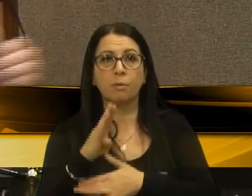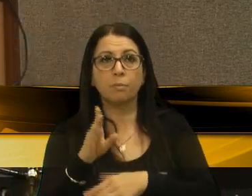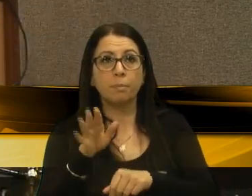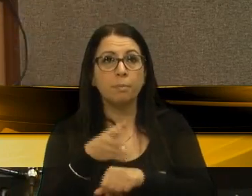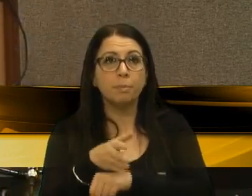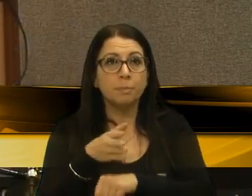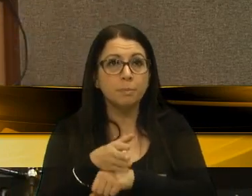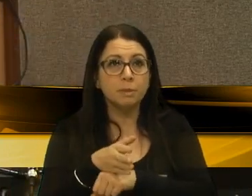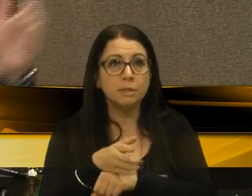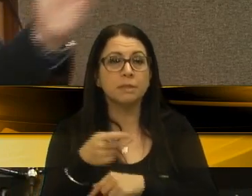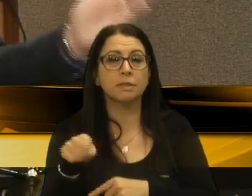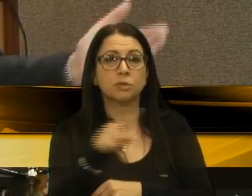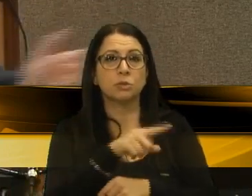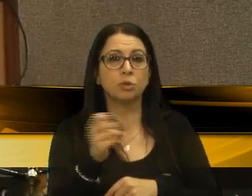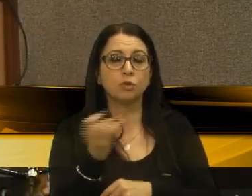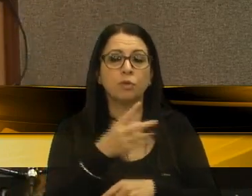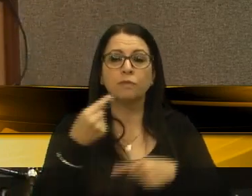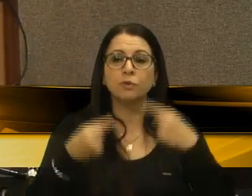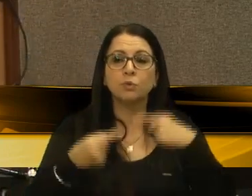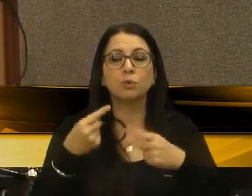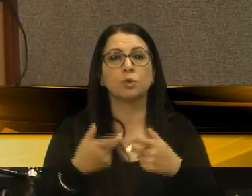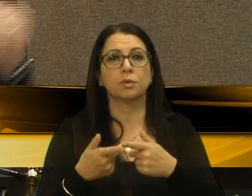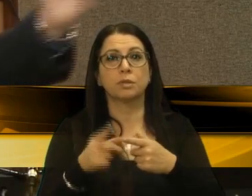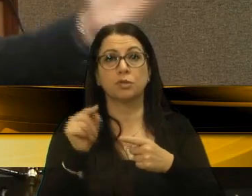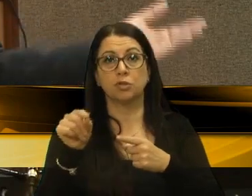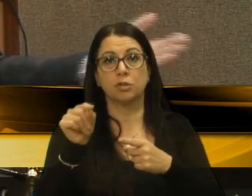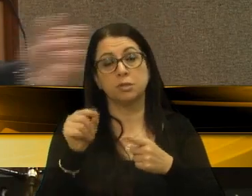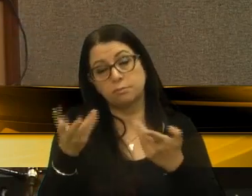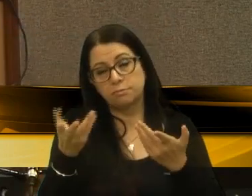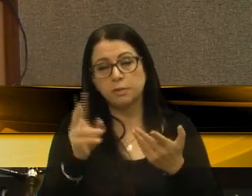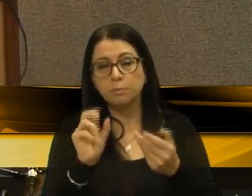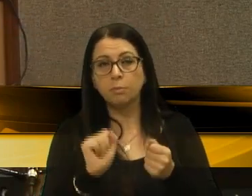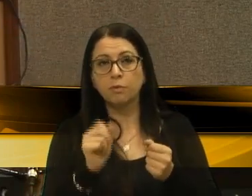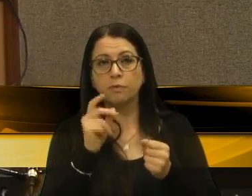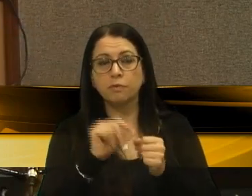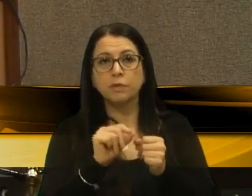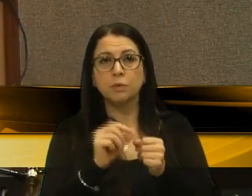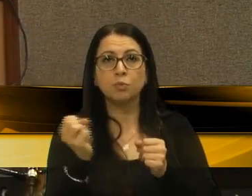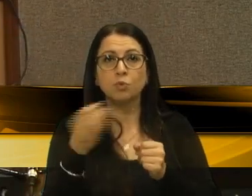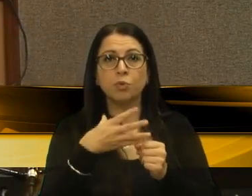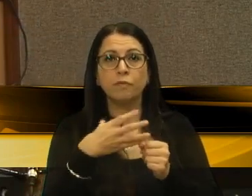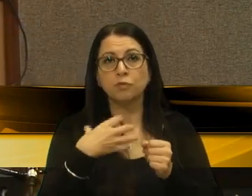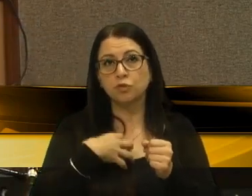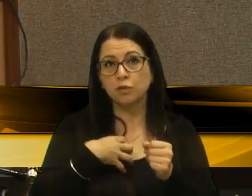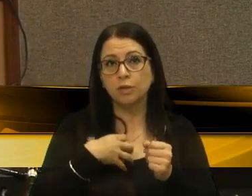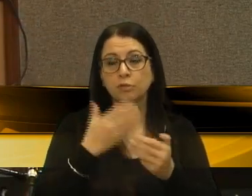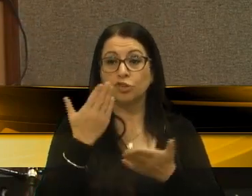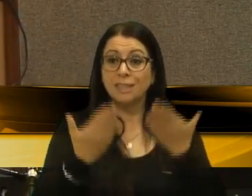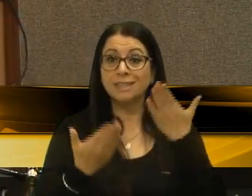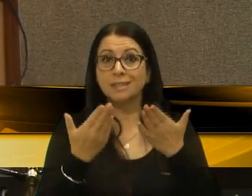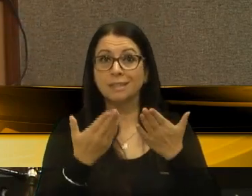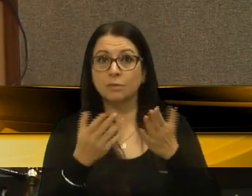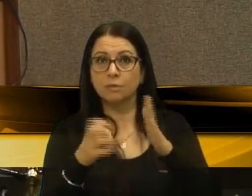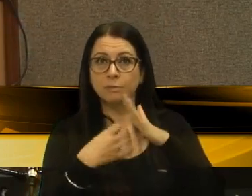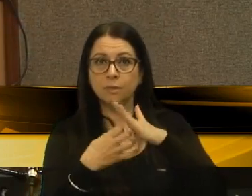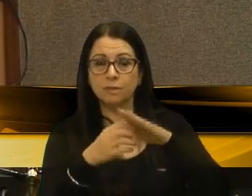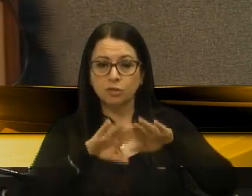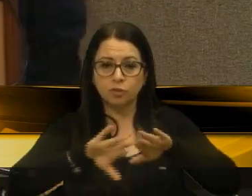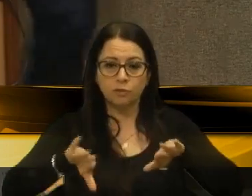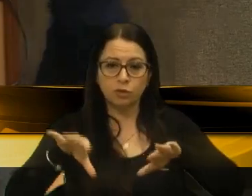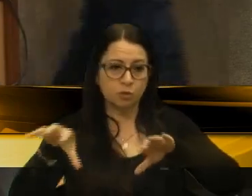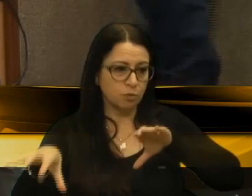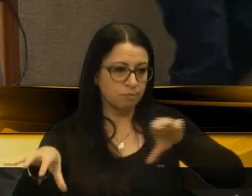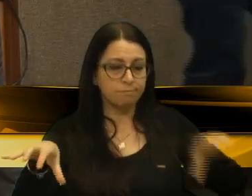participado das novas discussões deste que se pretende, né, um novo certame licitatório, dividindo o município em